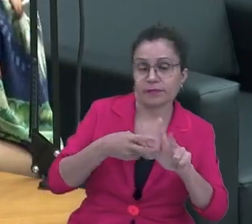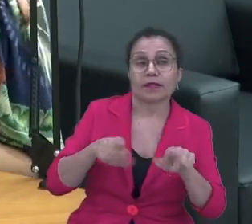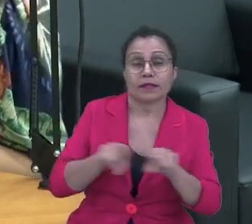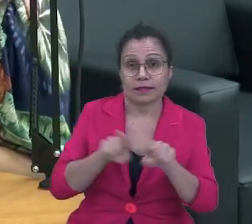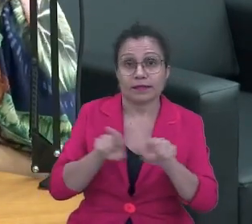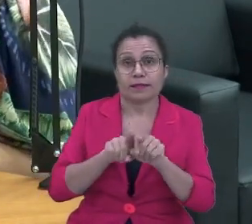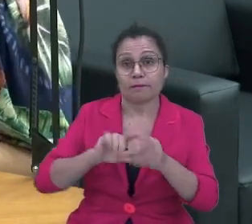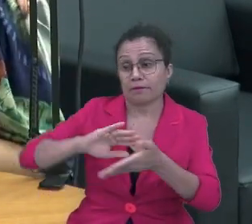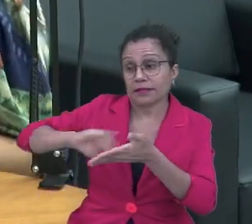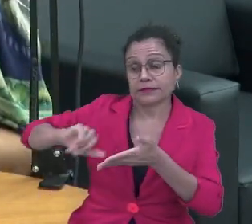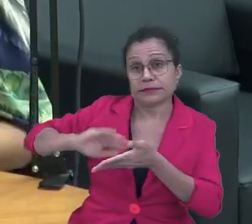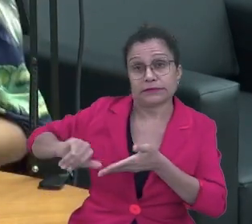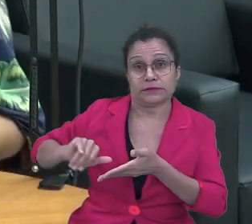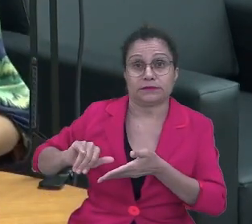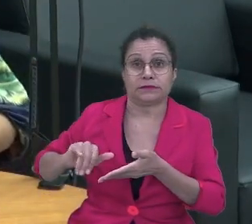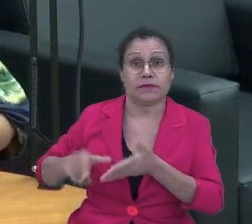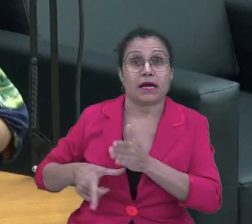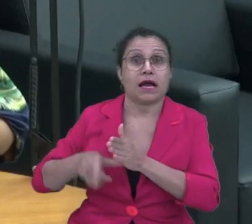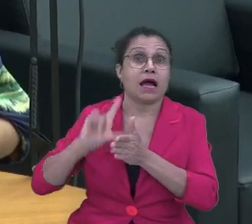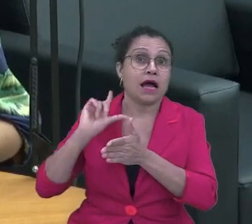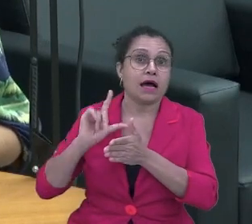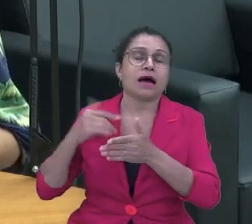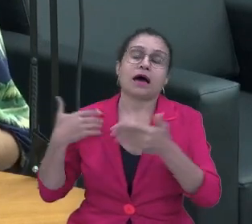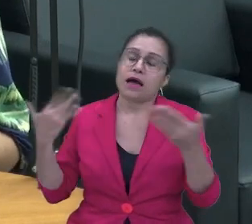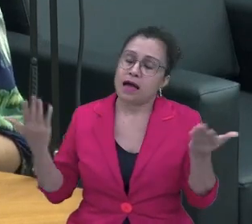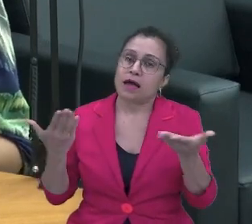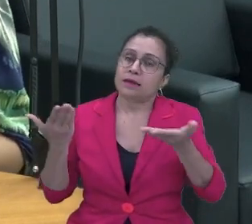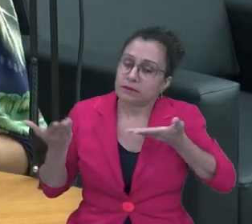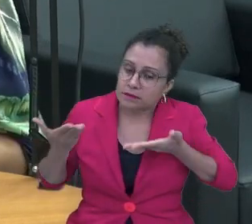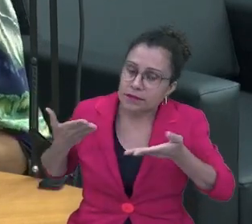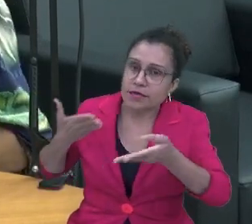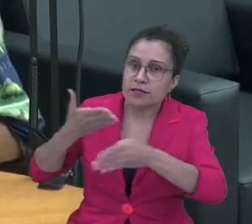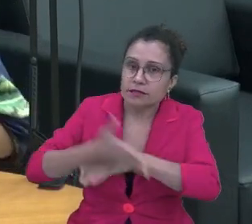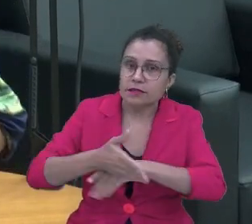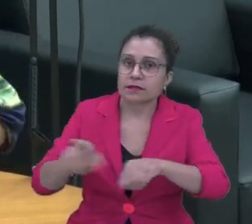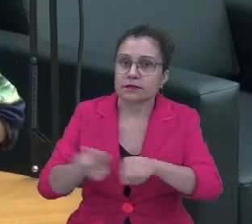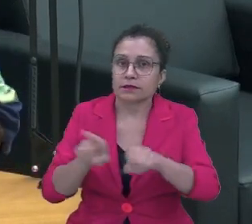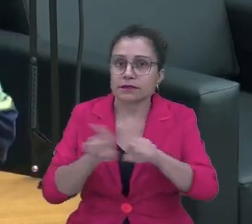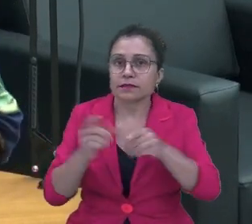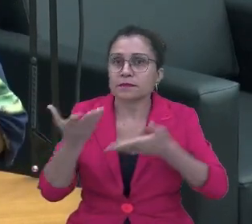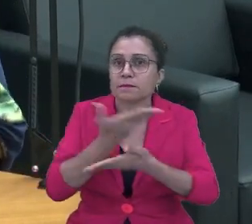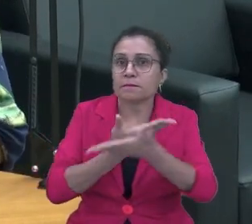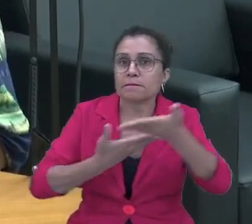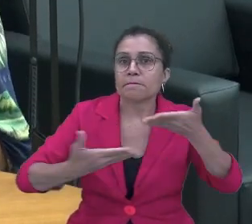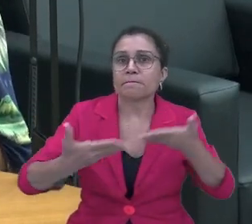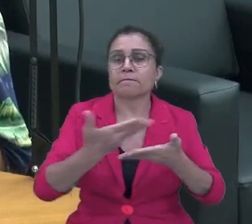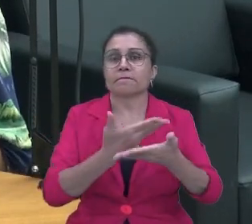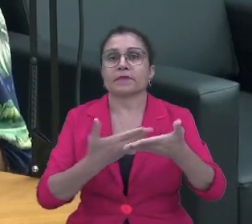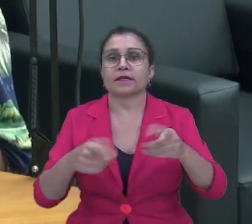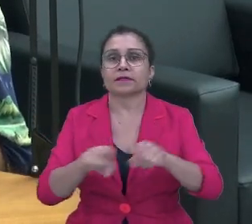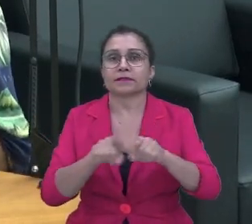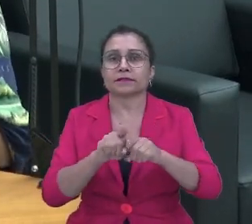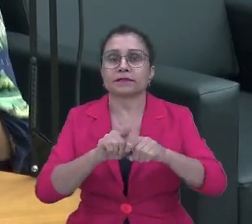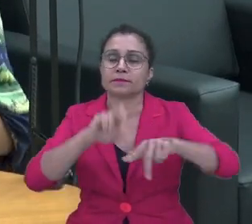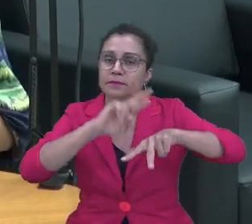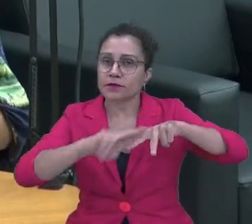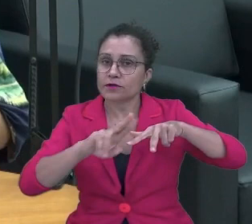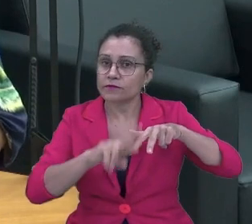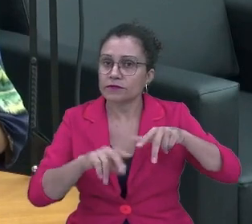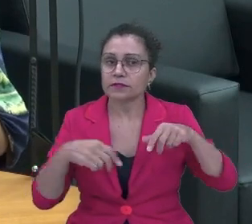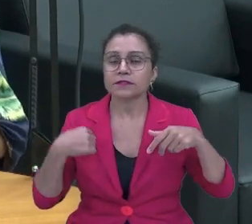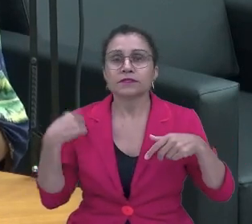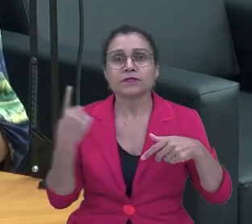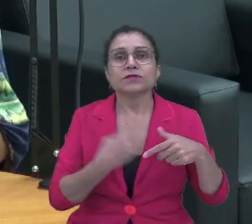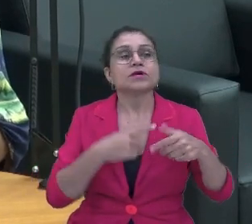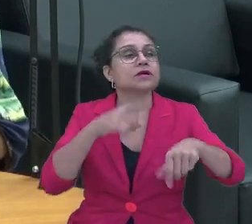estava também excludente. Daí nós entramos também com uma interseccionalidade de raça, classe e gênero, para fazer esse recorte, para que a